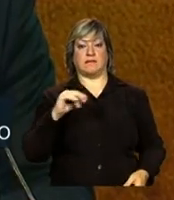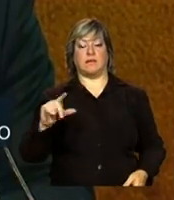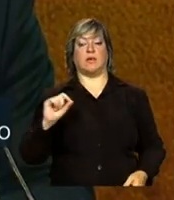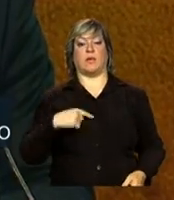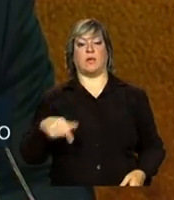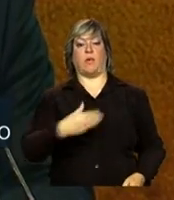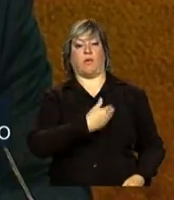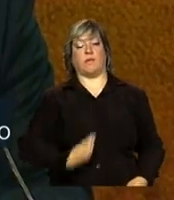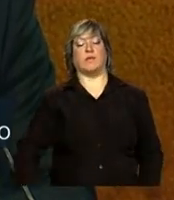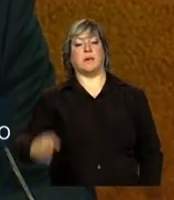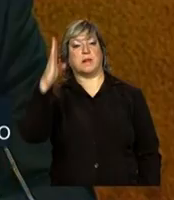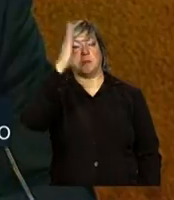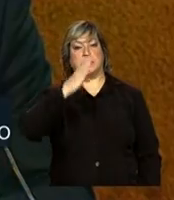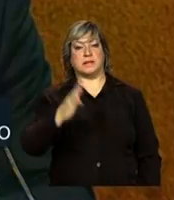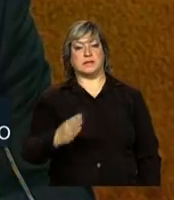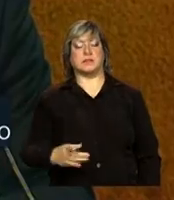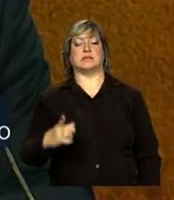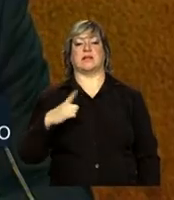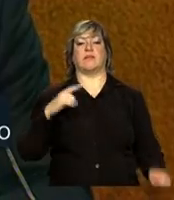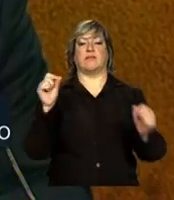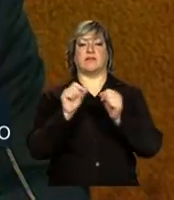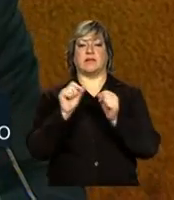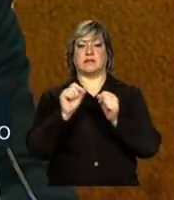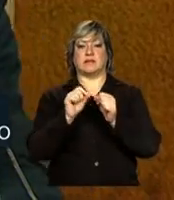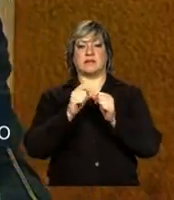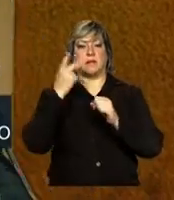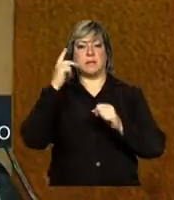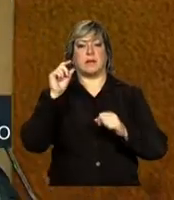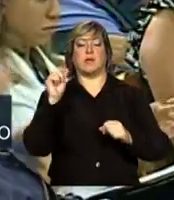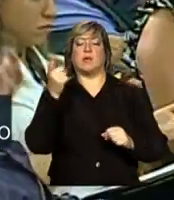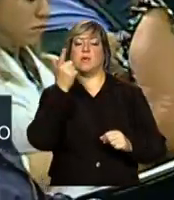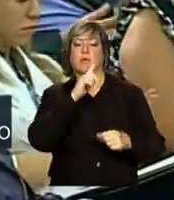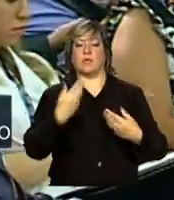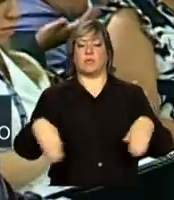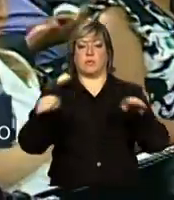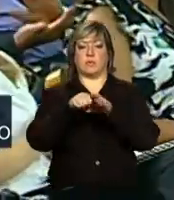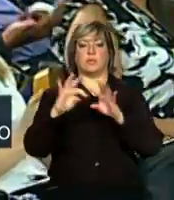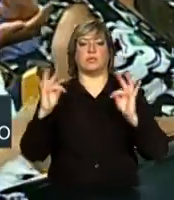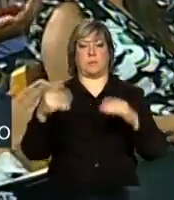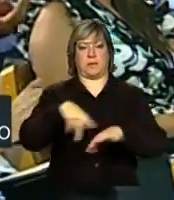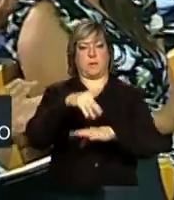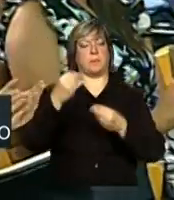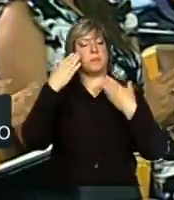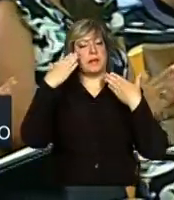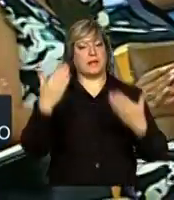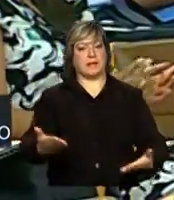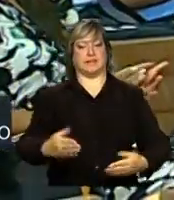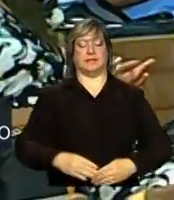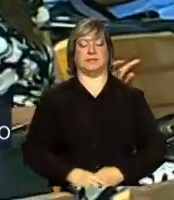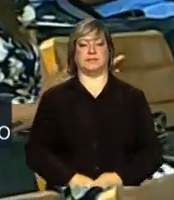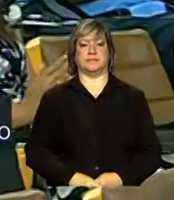Brasil do Brasil está implementando para beneficiar a competitividade deste país muito